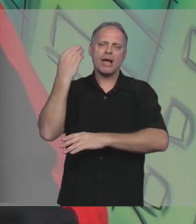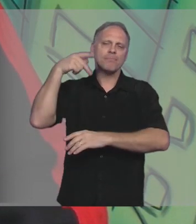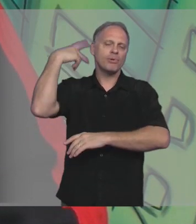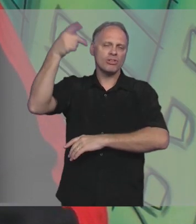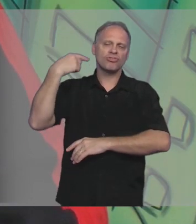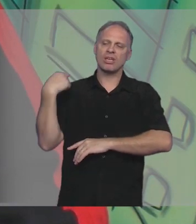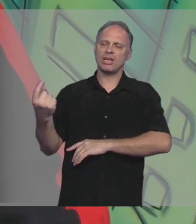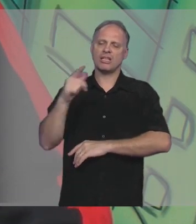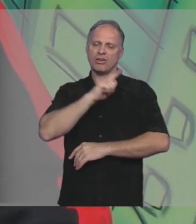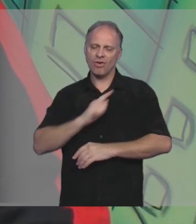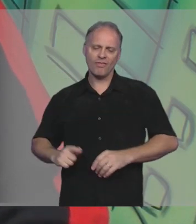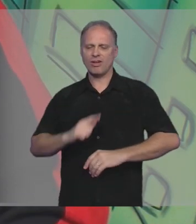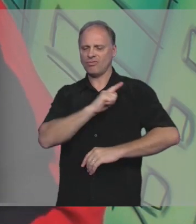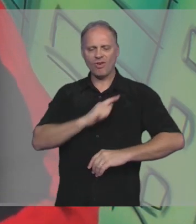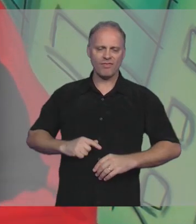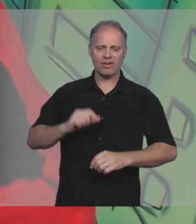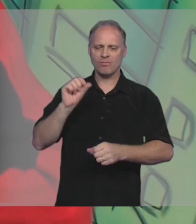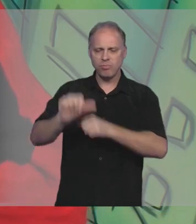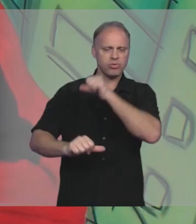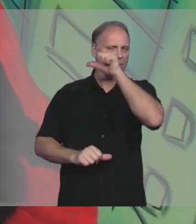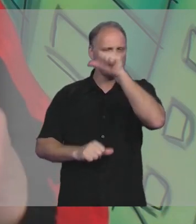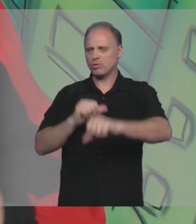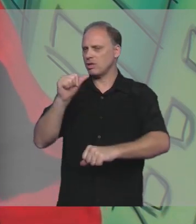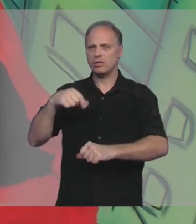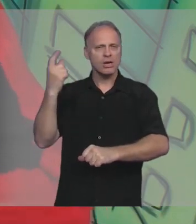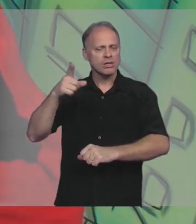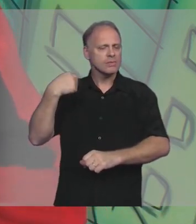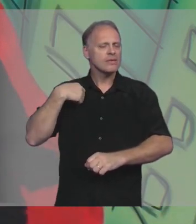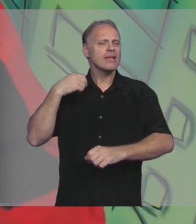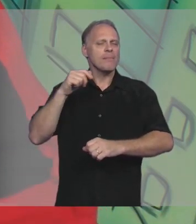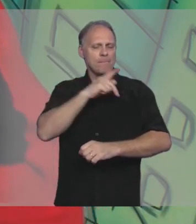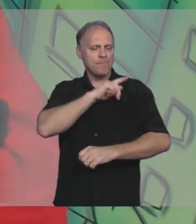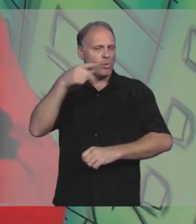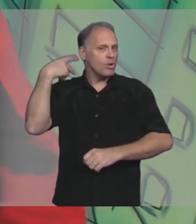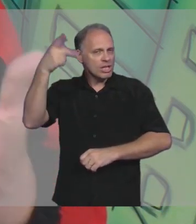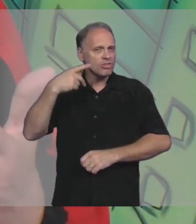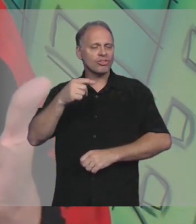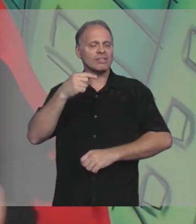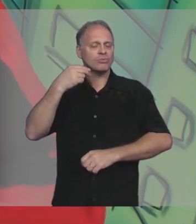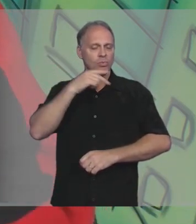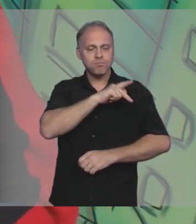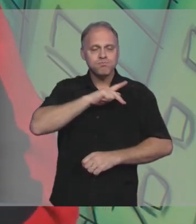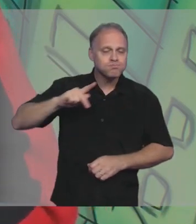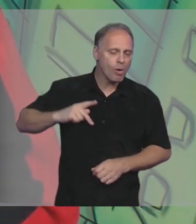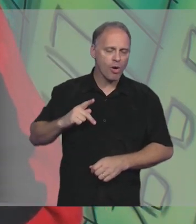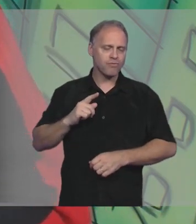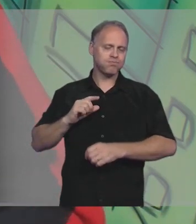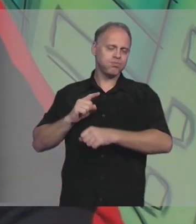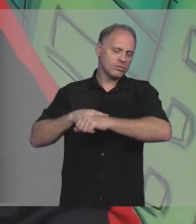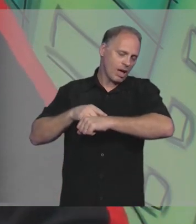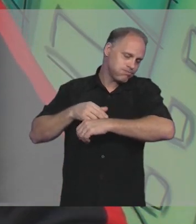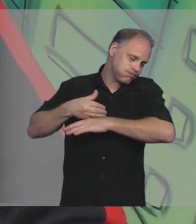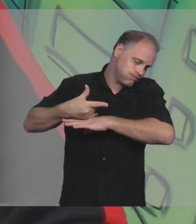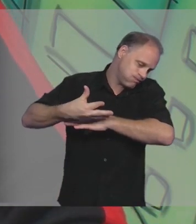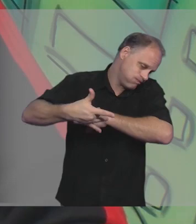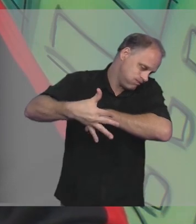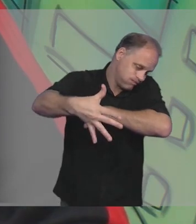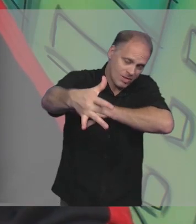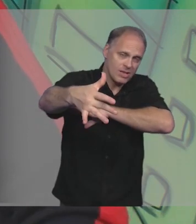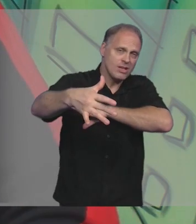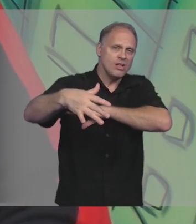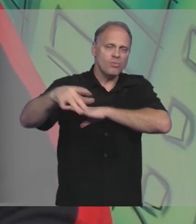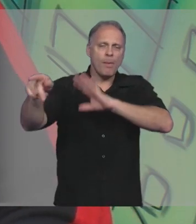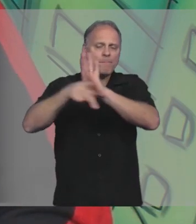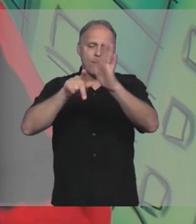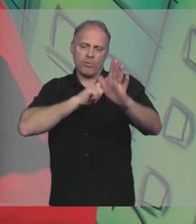governo. Tá? Nós temos que ter políticas de nação, de Estado, de longo prazo, principalmente na educação, e não de governo. Quer